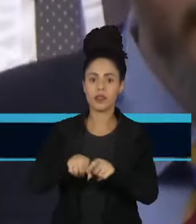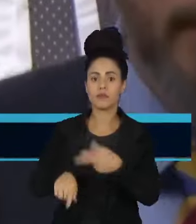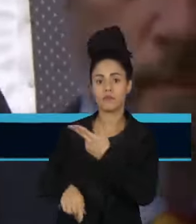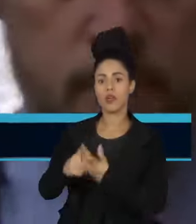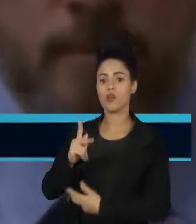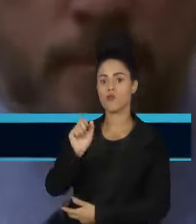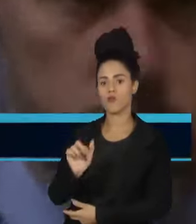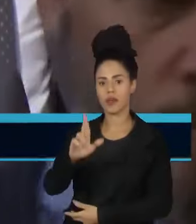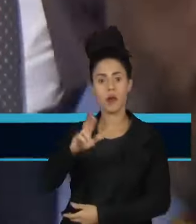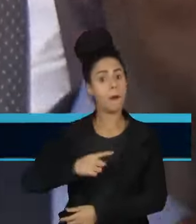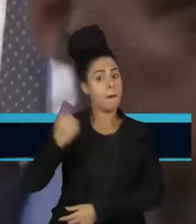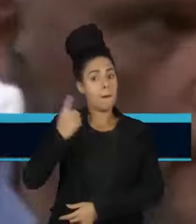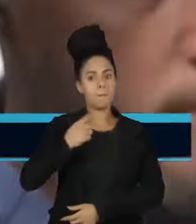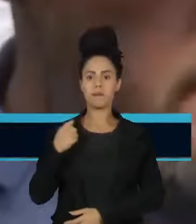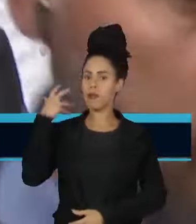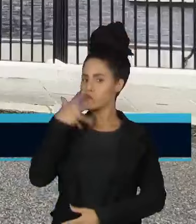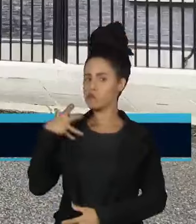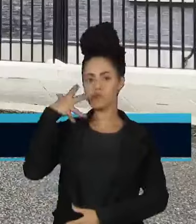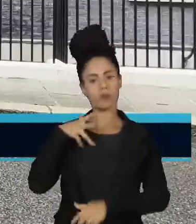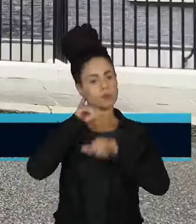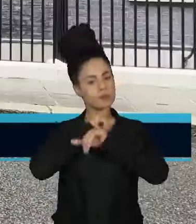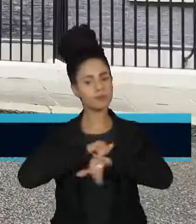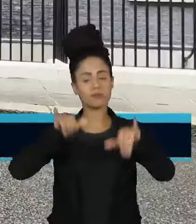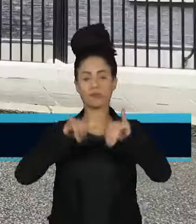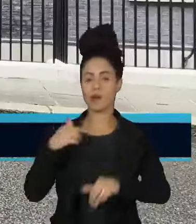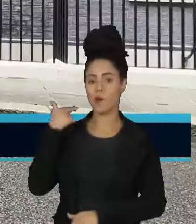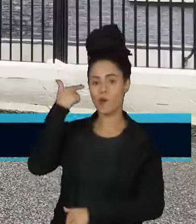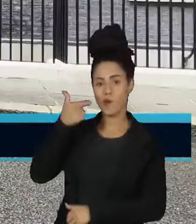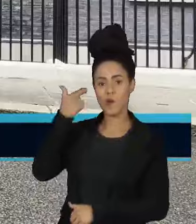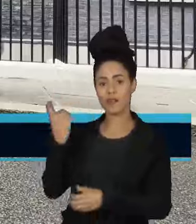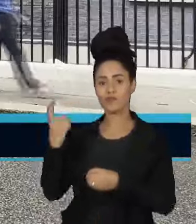o primeiro pronunciamento à nação de Londres Leão serva